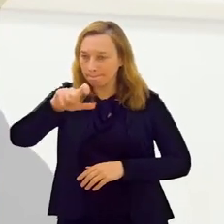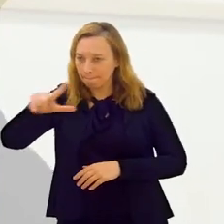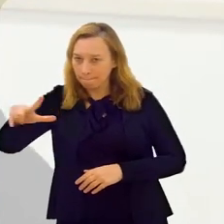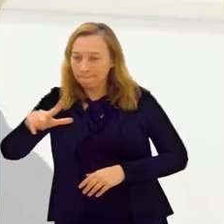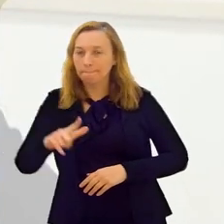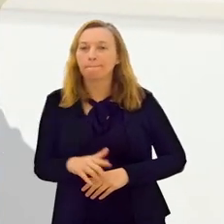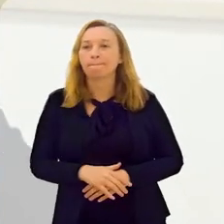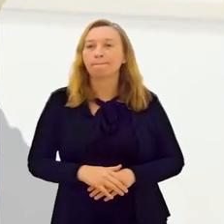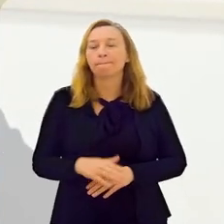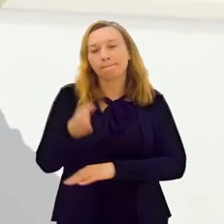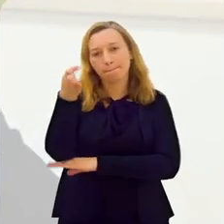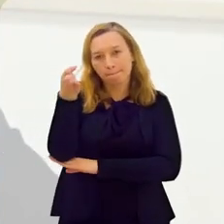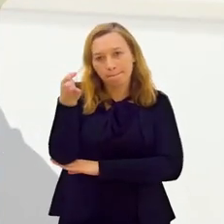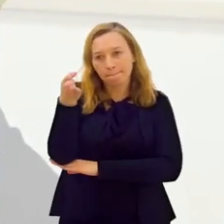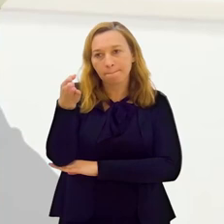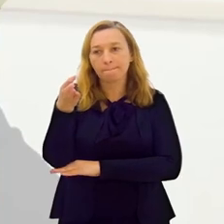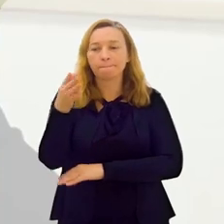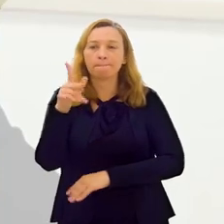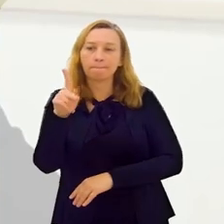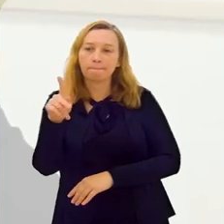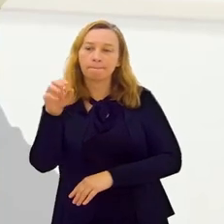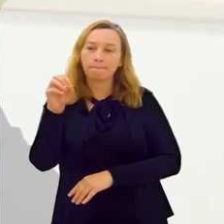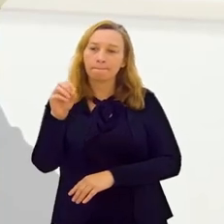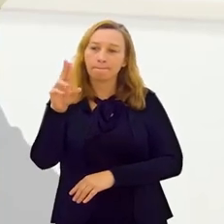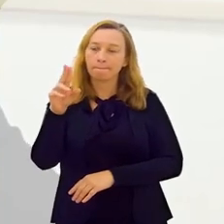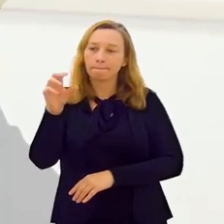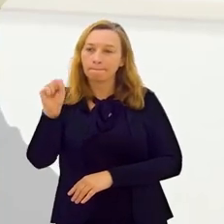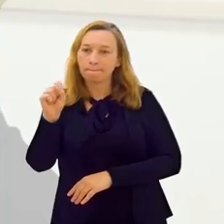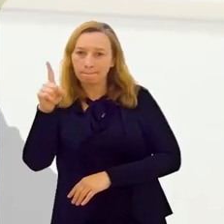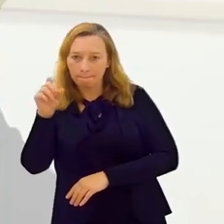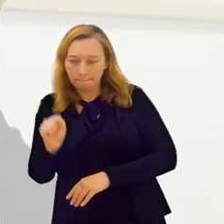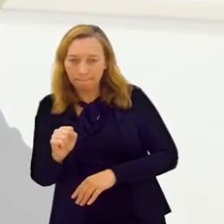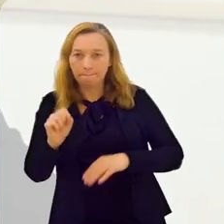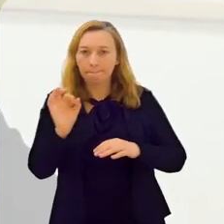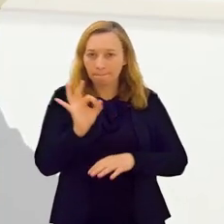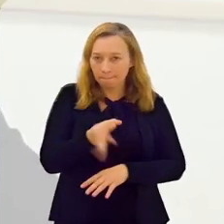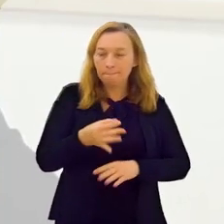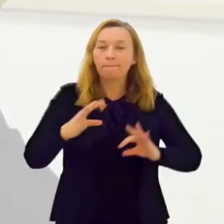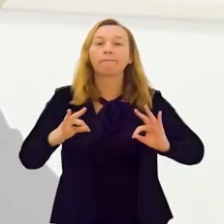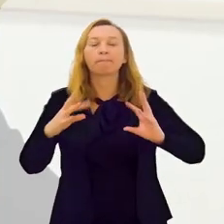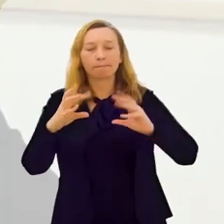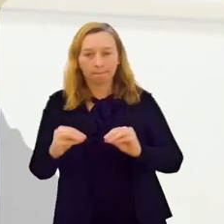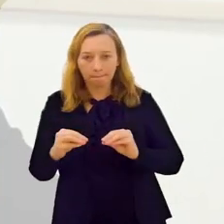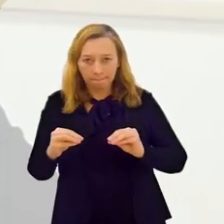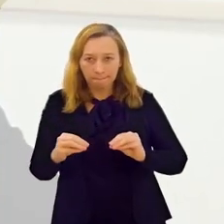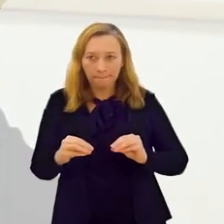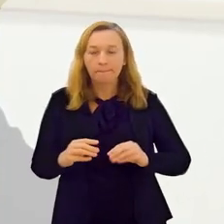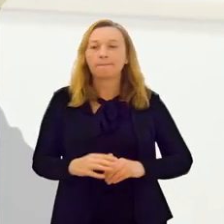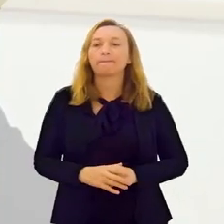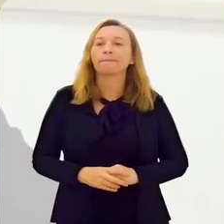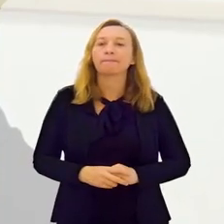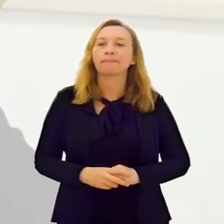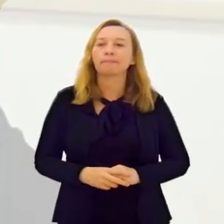o Pantanal, no que tange os hotéis, as pousadas pantaneiras, certo?